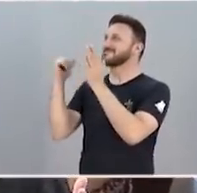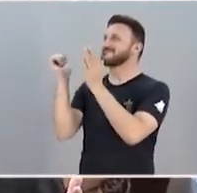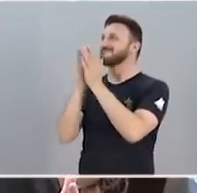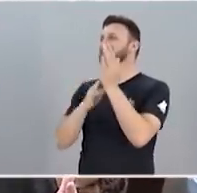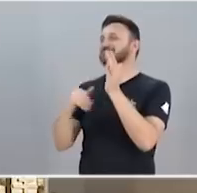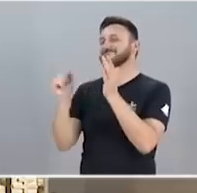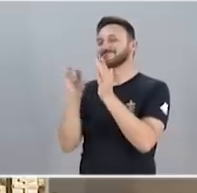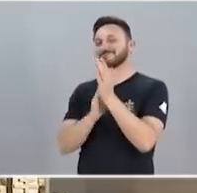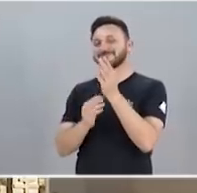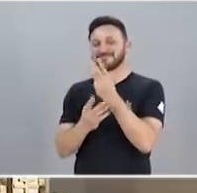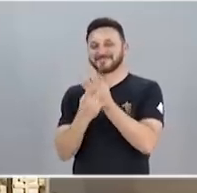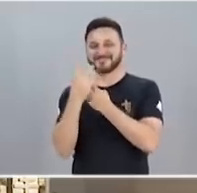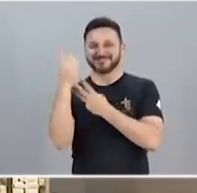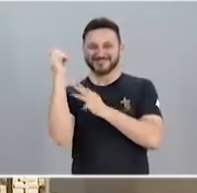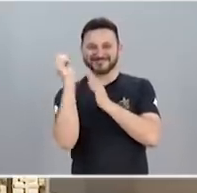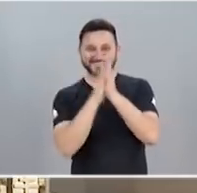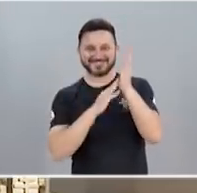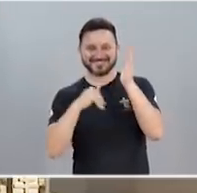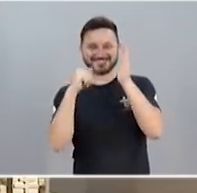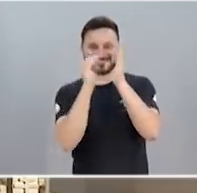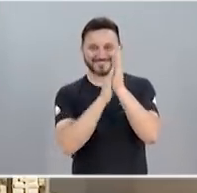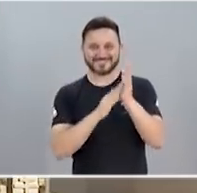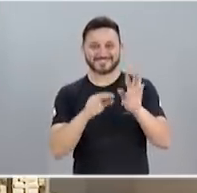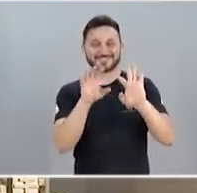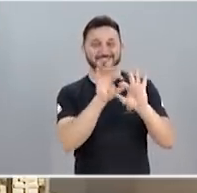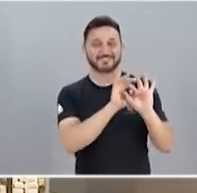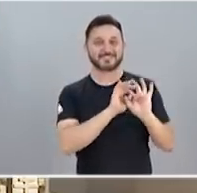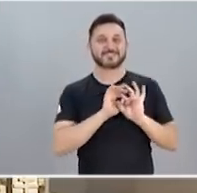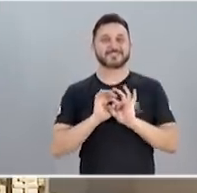vos louvamos pela vossa